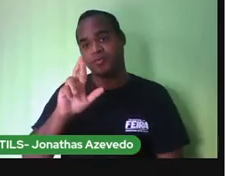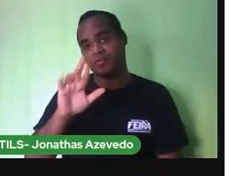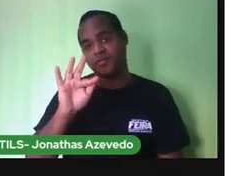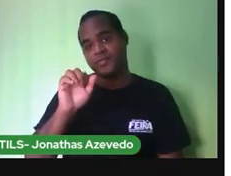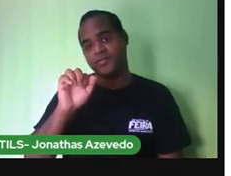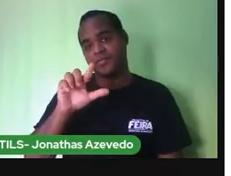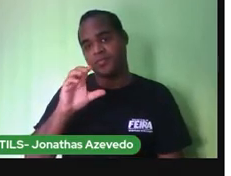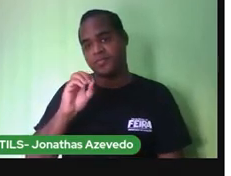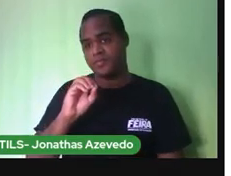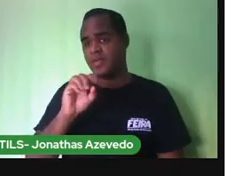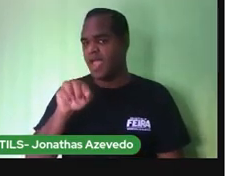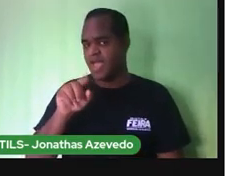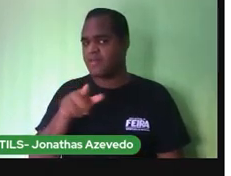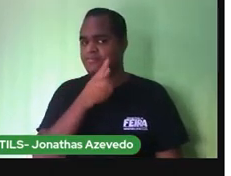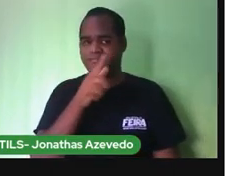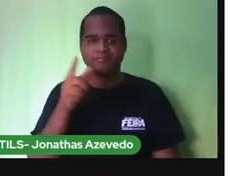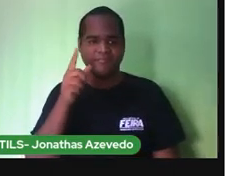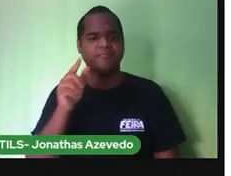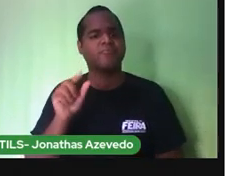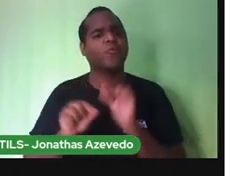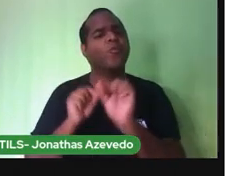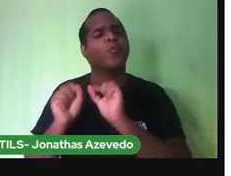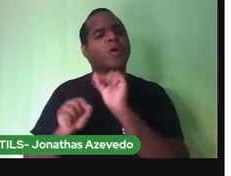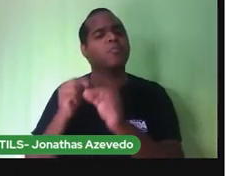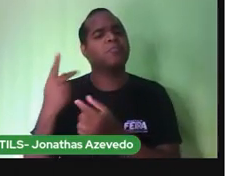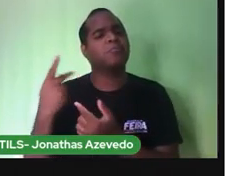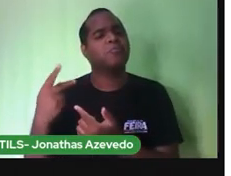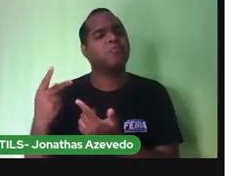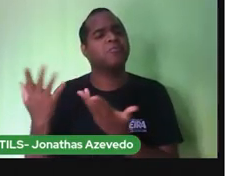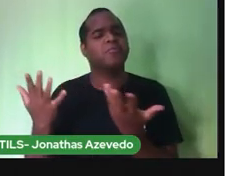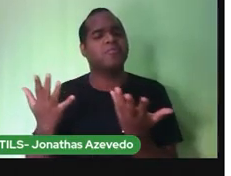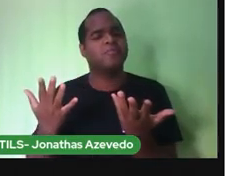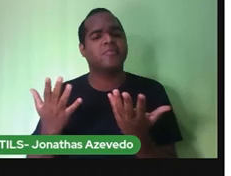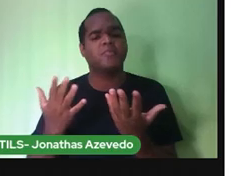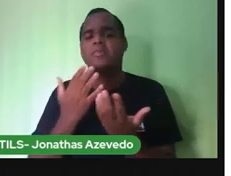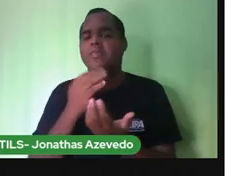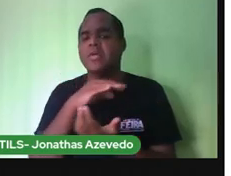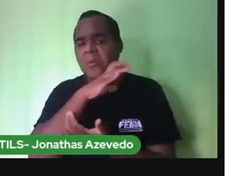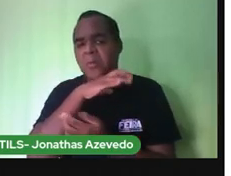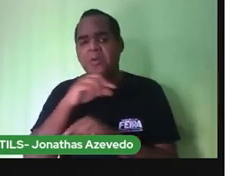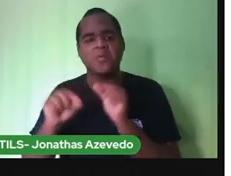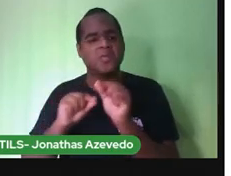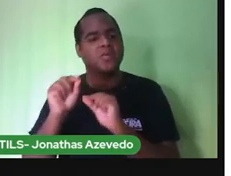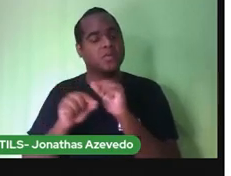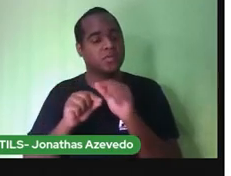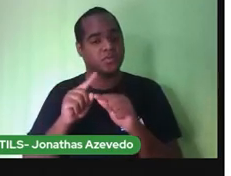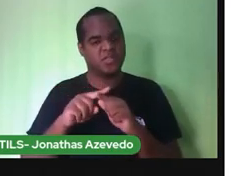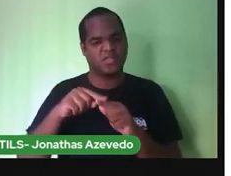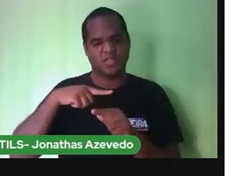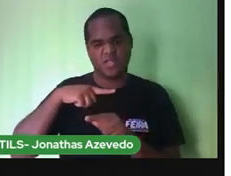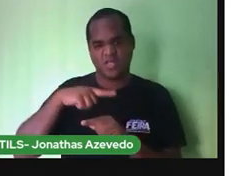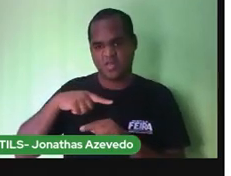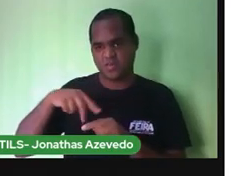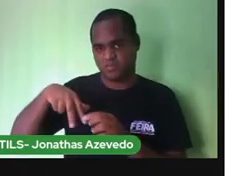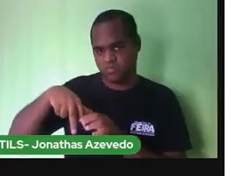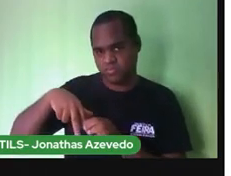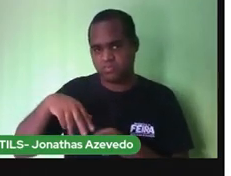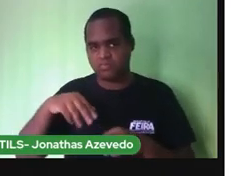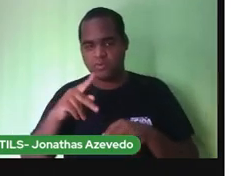um grupo O que é um grúfalo você não conhece o grupo ele tem pernas osso das